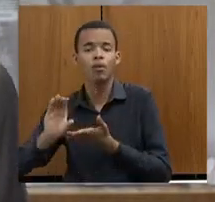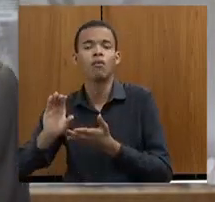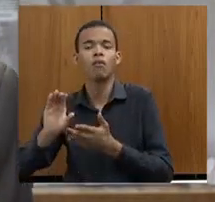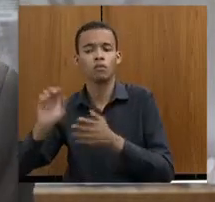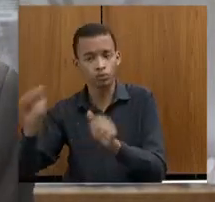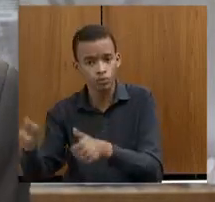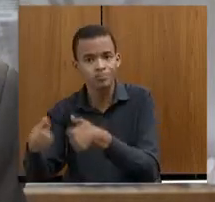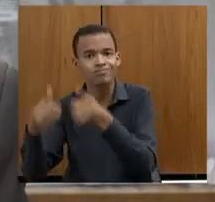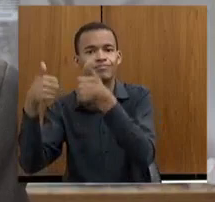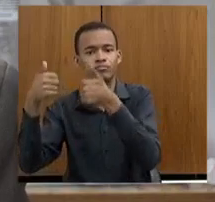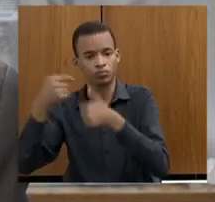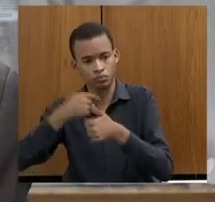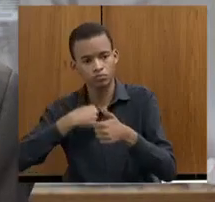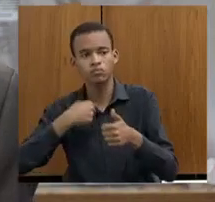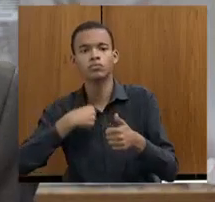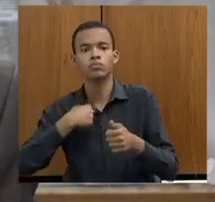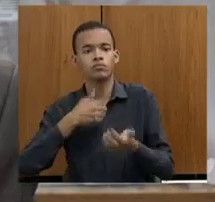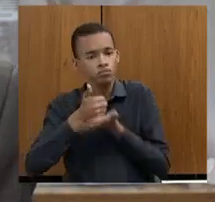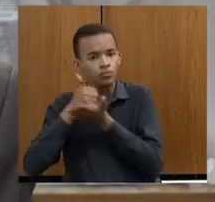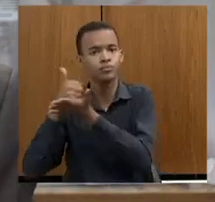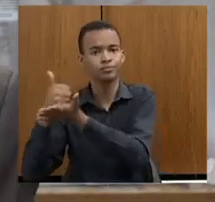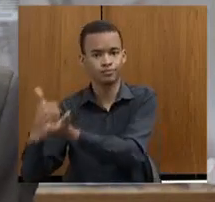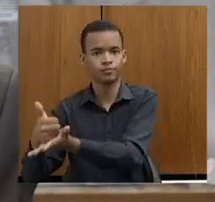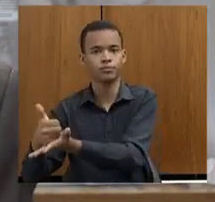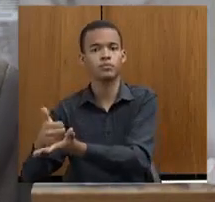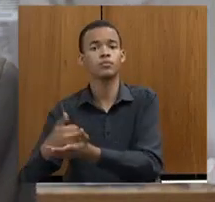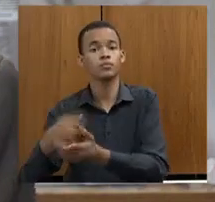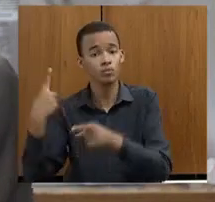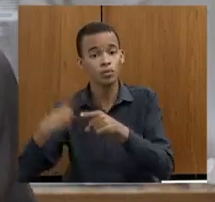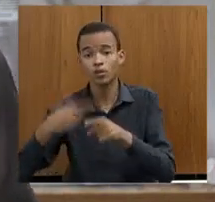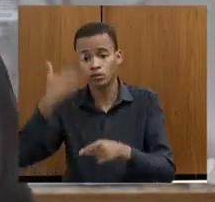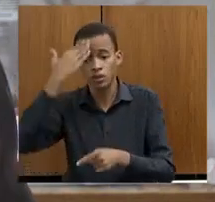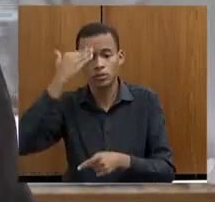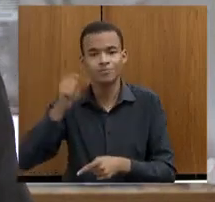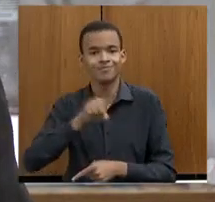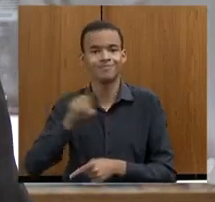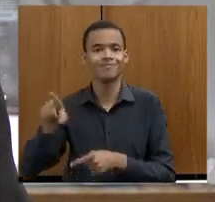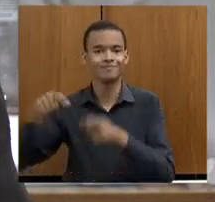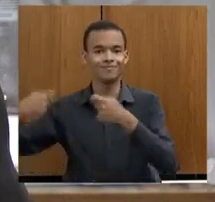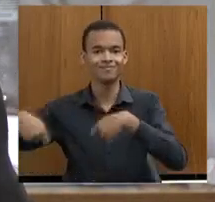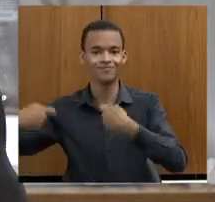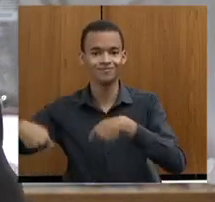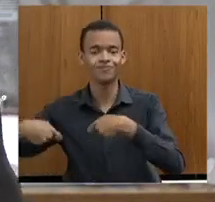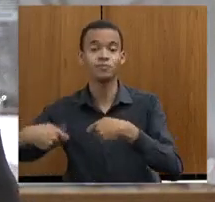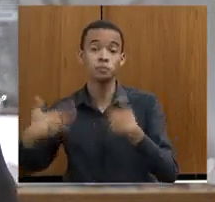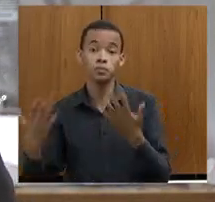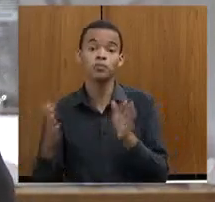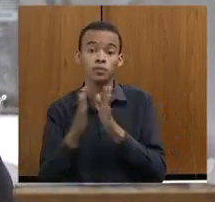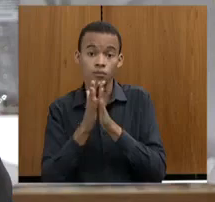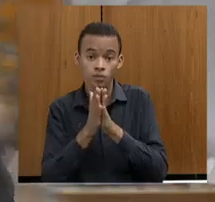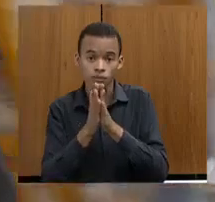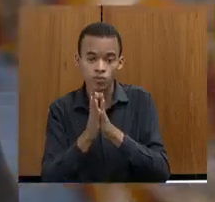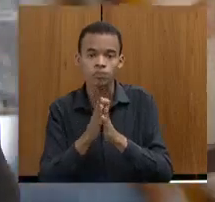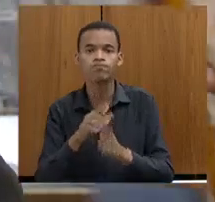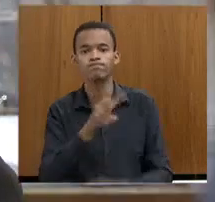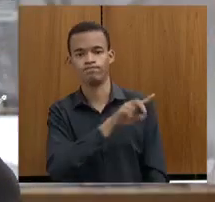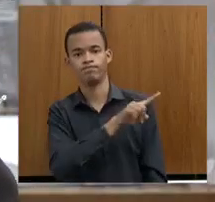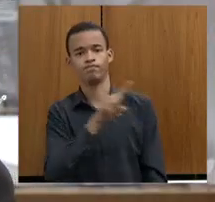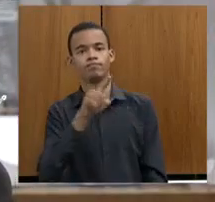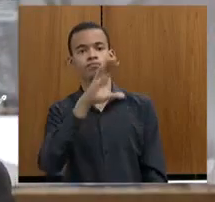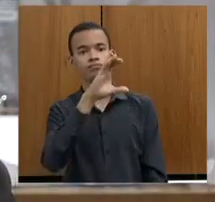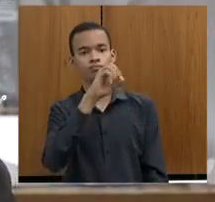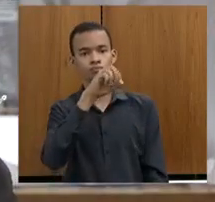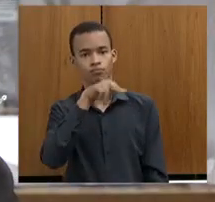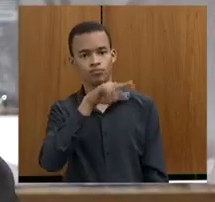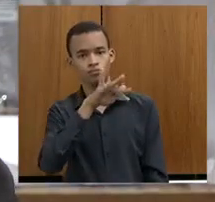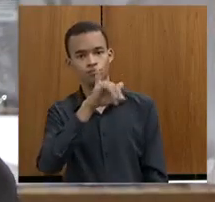favorável porque porque necessita então que os senhores e a senhora da cofin lembrem o